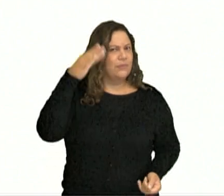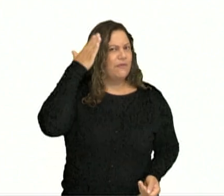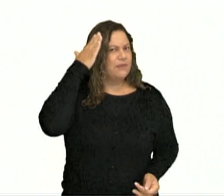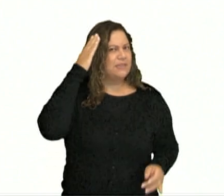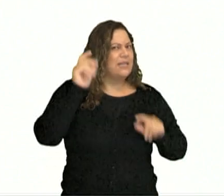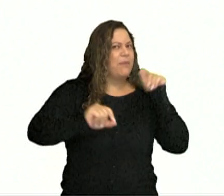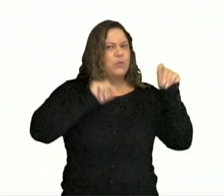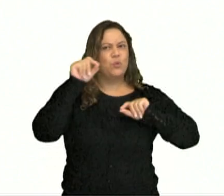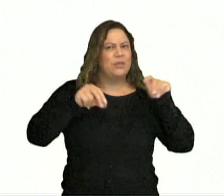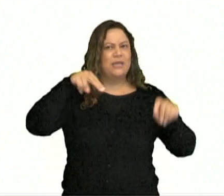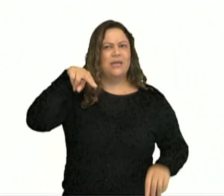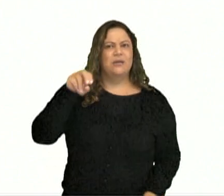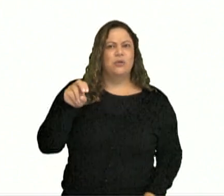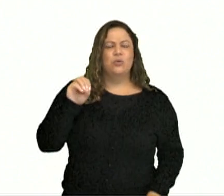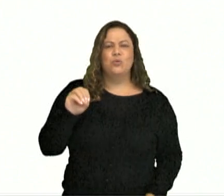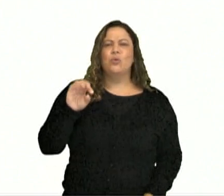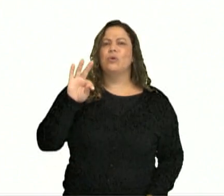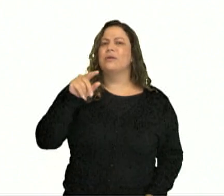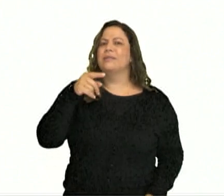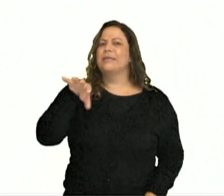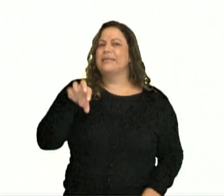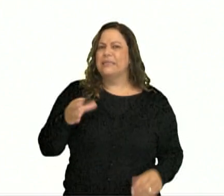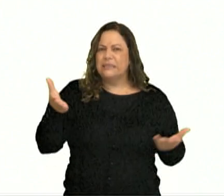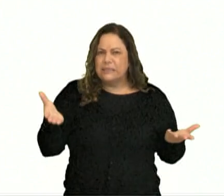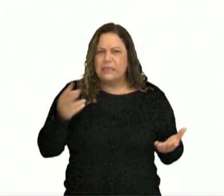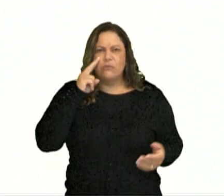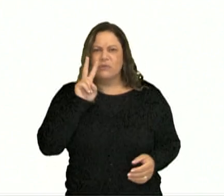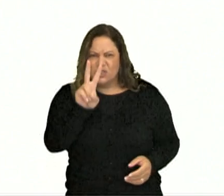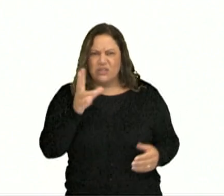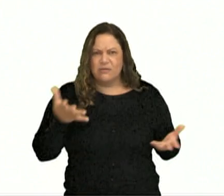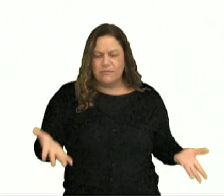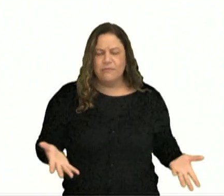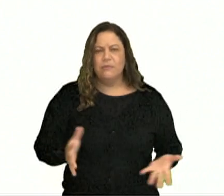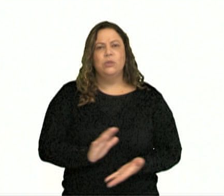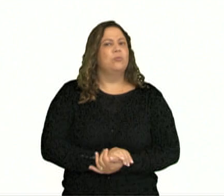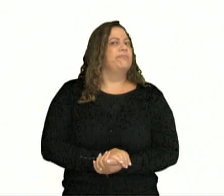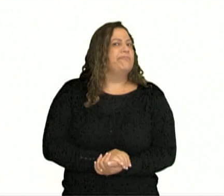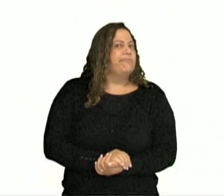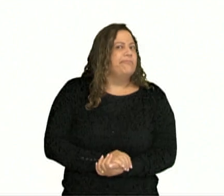que é notação musical? Você já ouviu falar sobre isso?